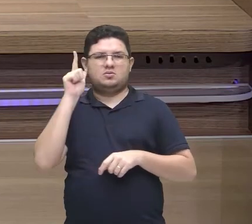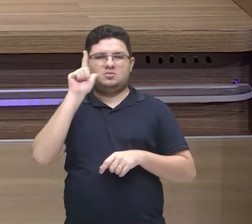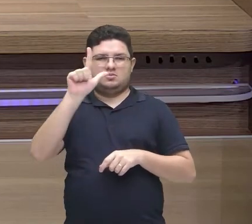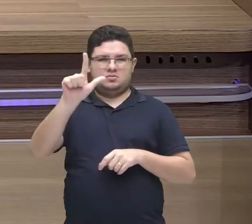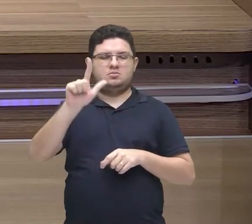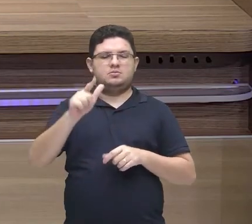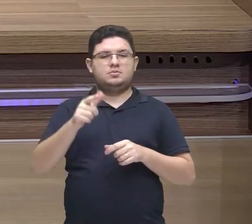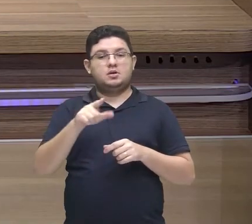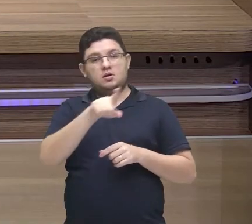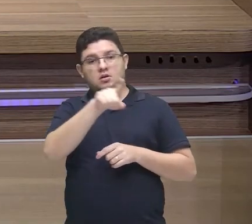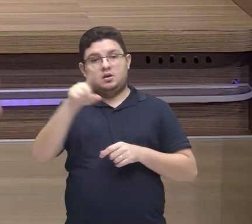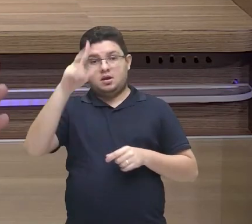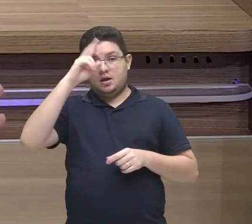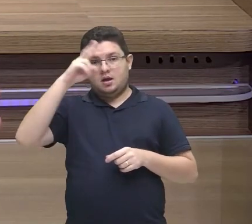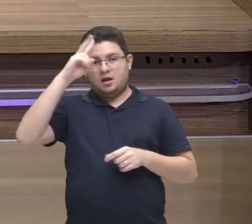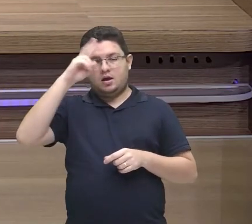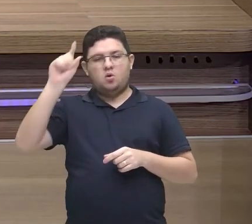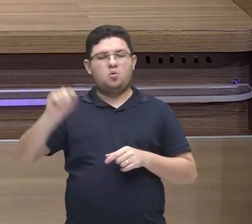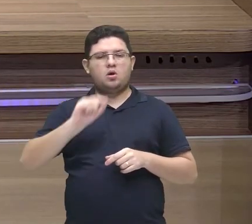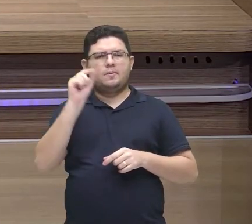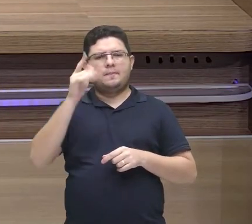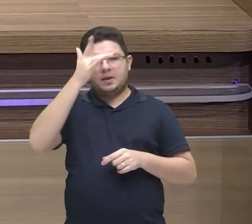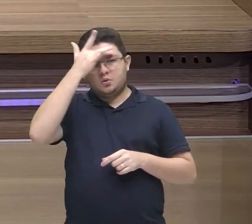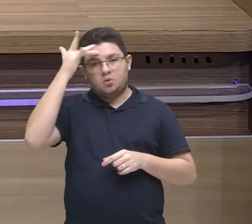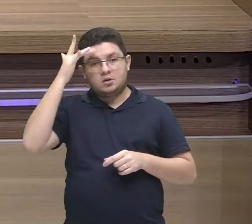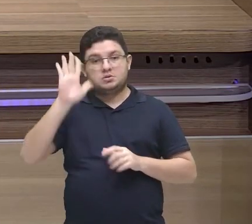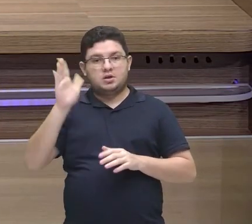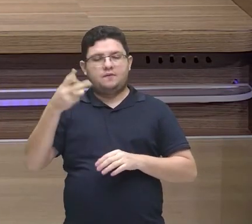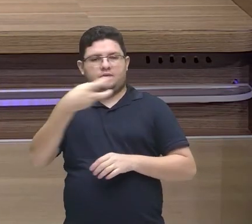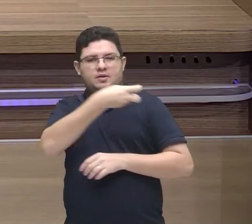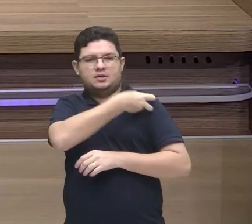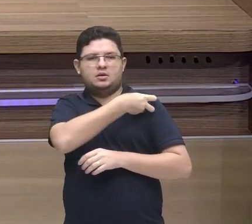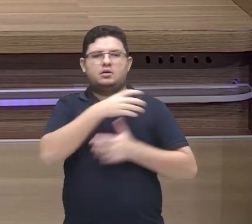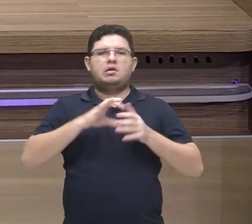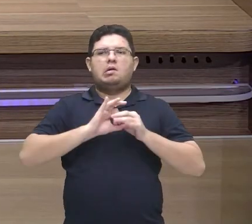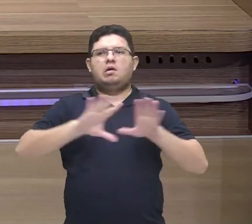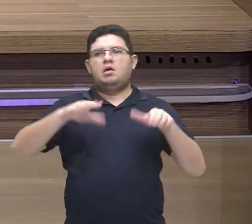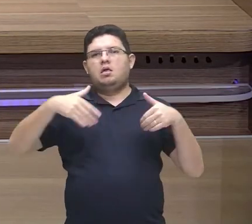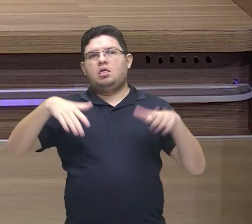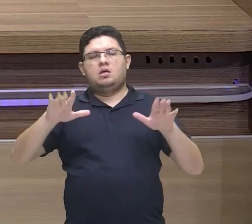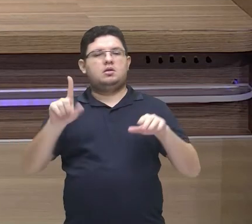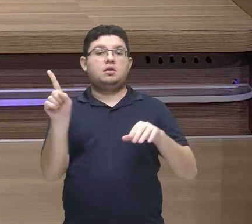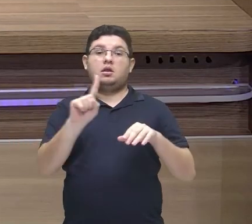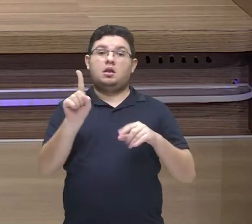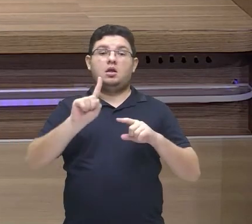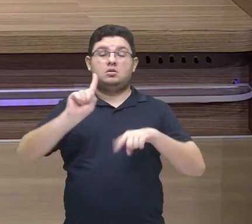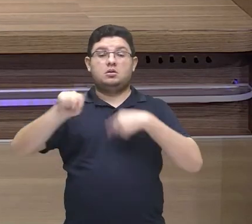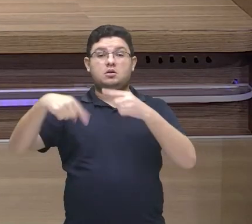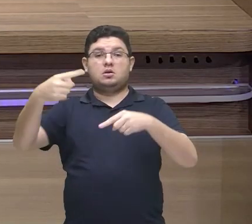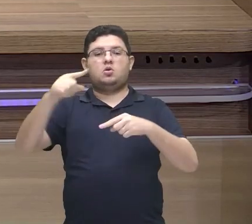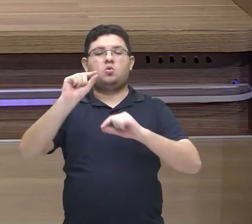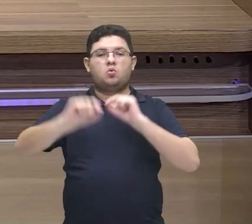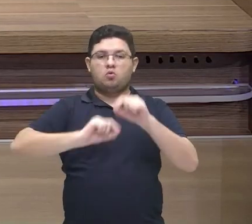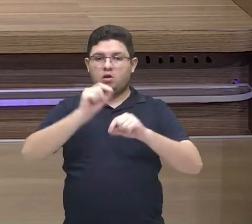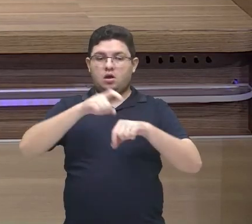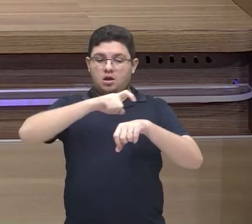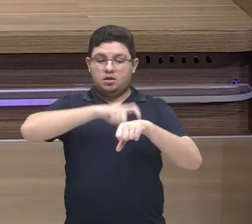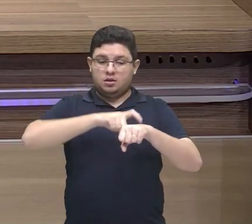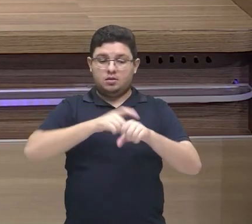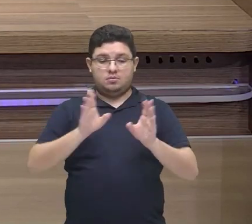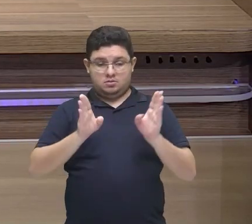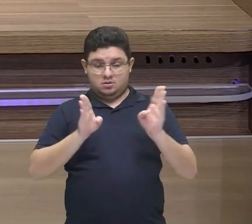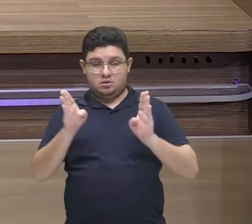está vacinado, está todo mundo vacinado, né? Espera aí, vamos esperar o resultado da vacina. Porque a vacina, você vacina, mas tem